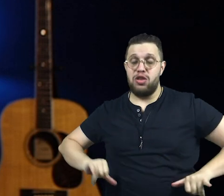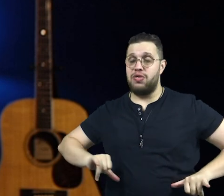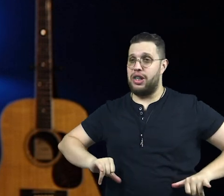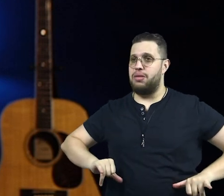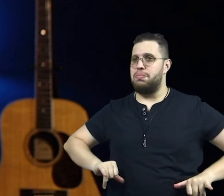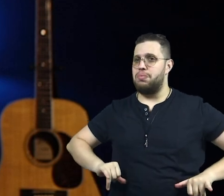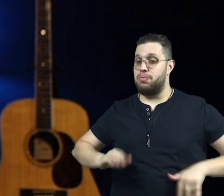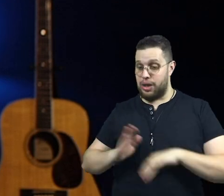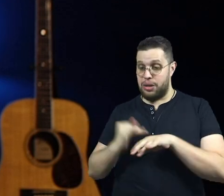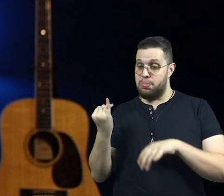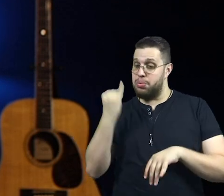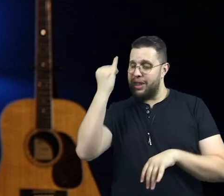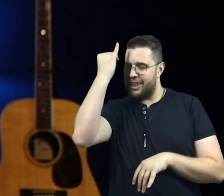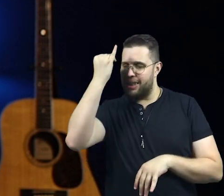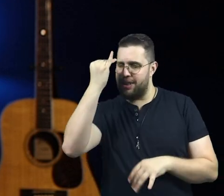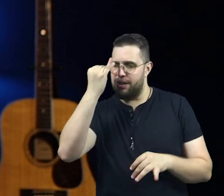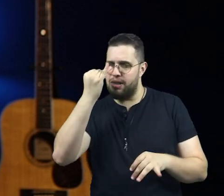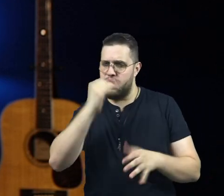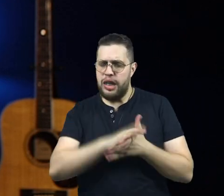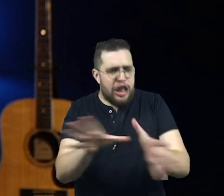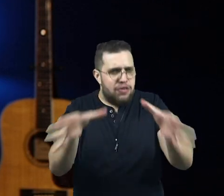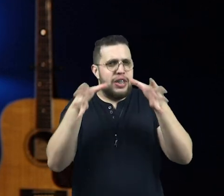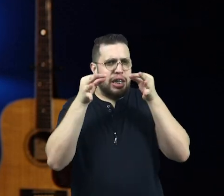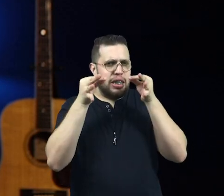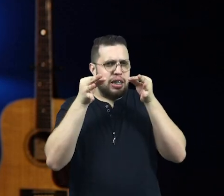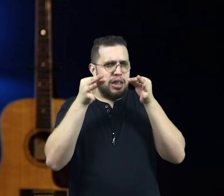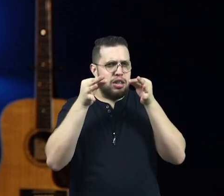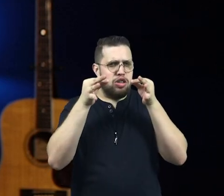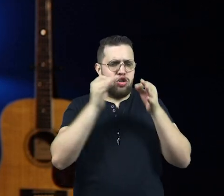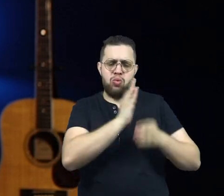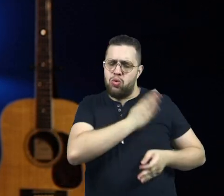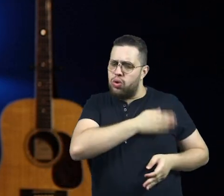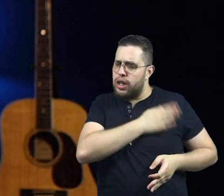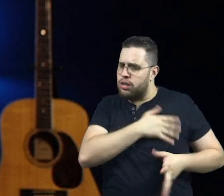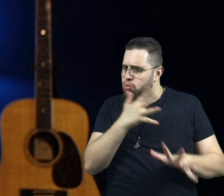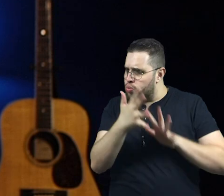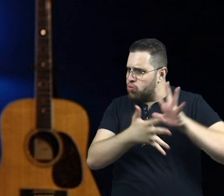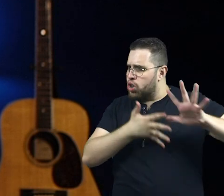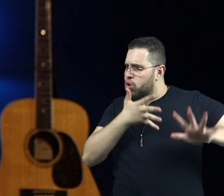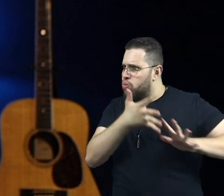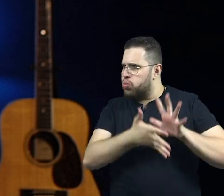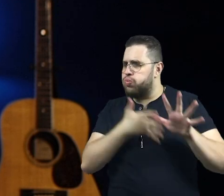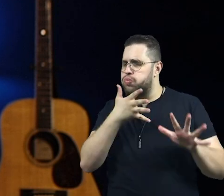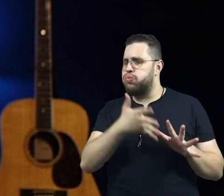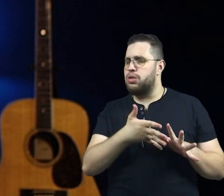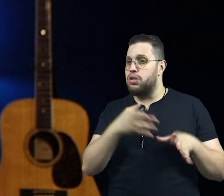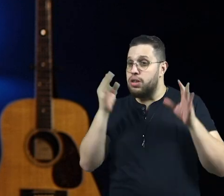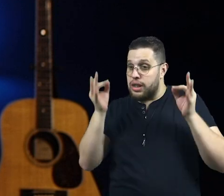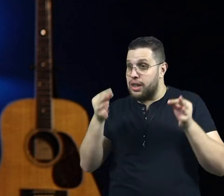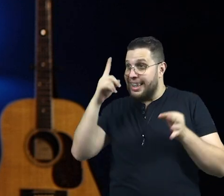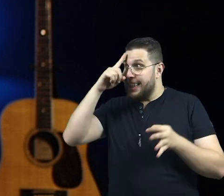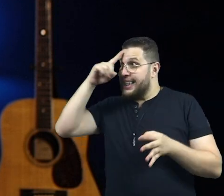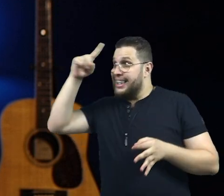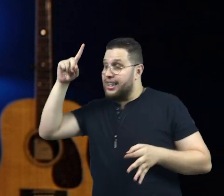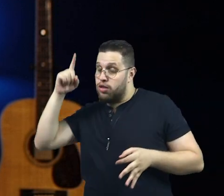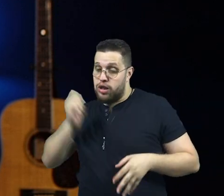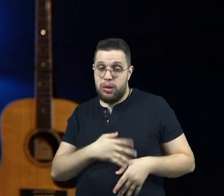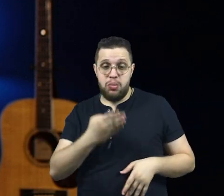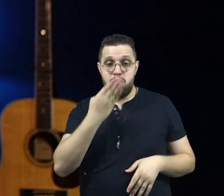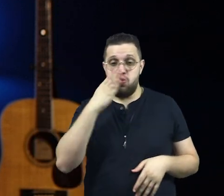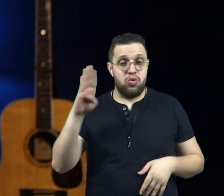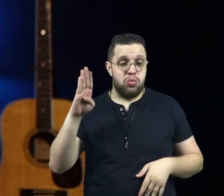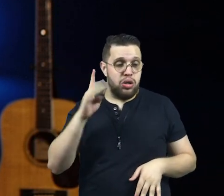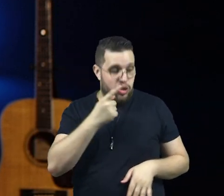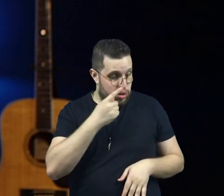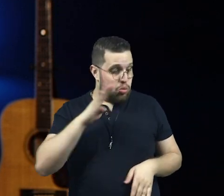sofrimento, escute isso com ouvido e coração aberto, o sofrimento, Deus não prometeu nos livrar